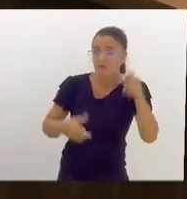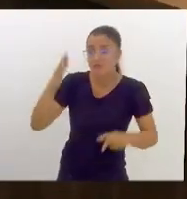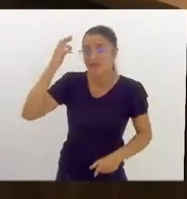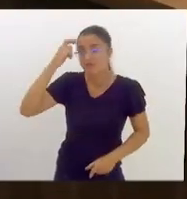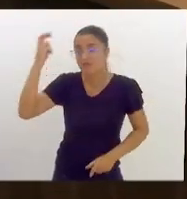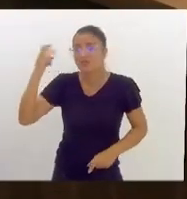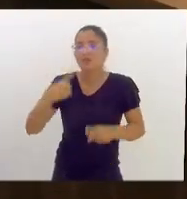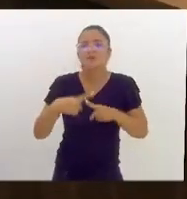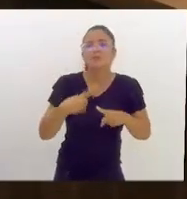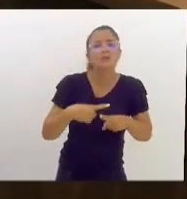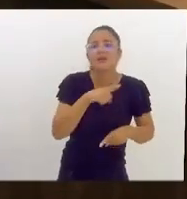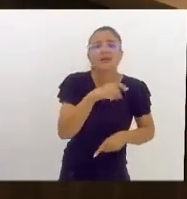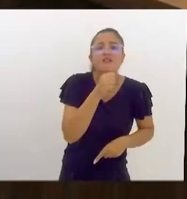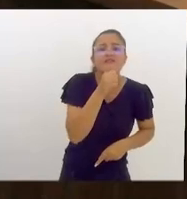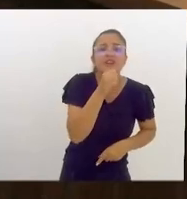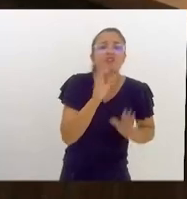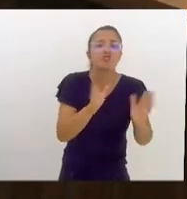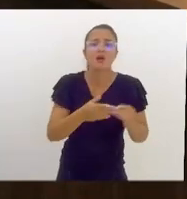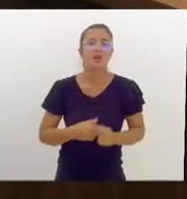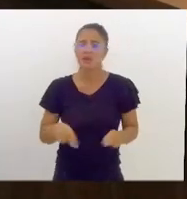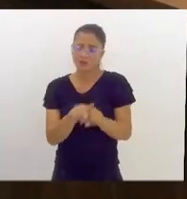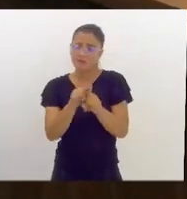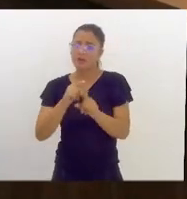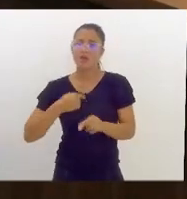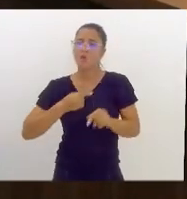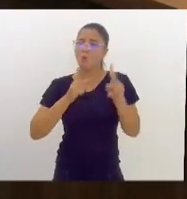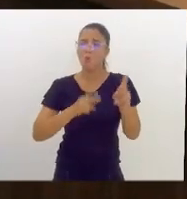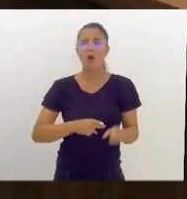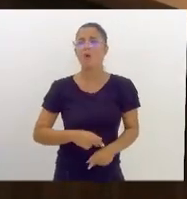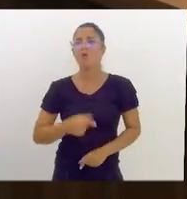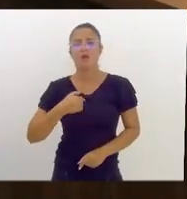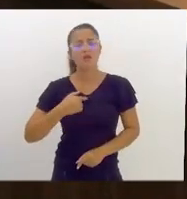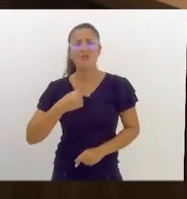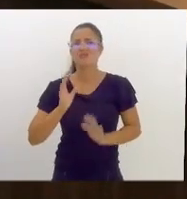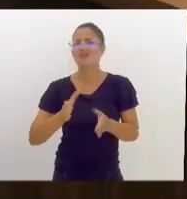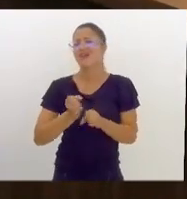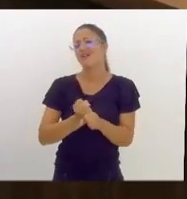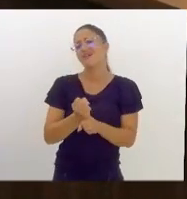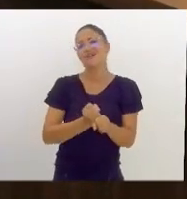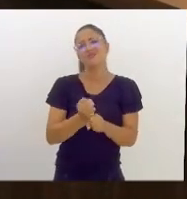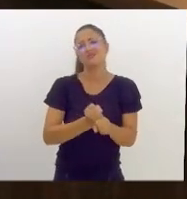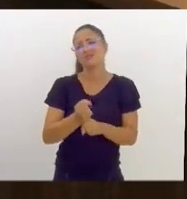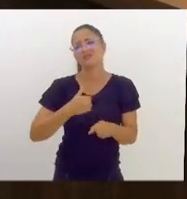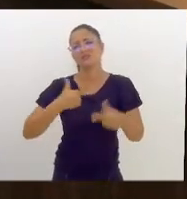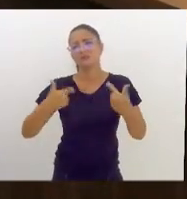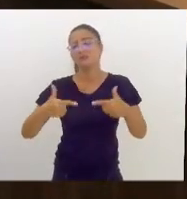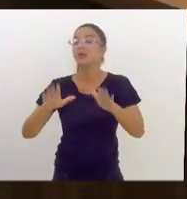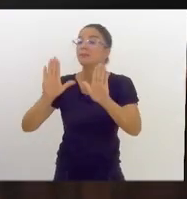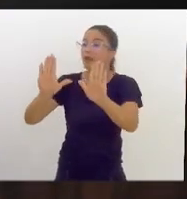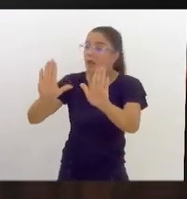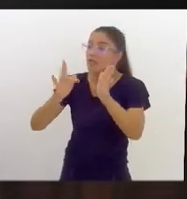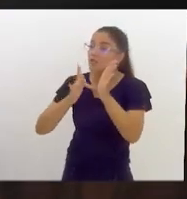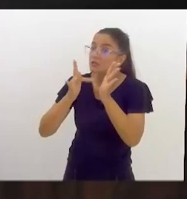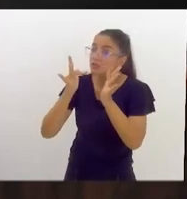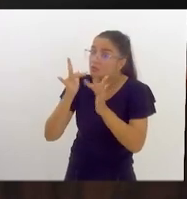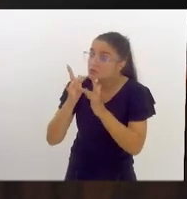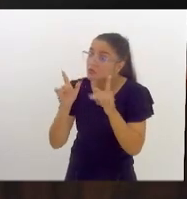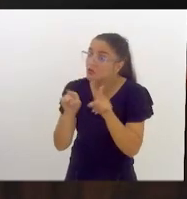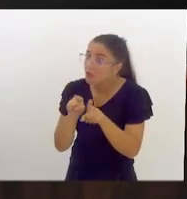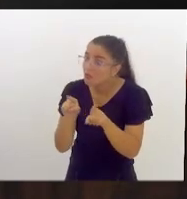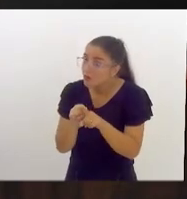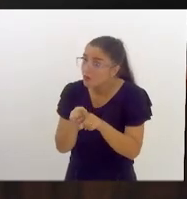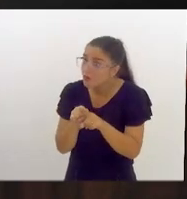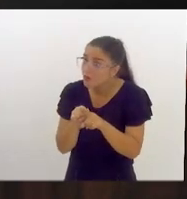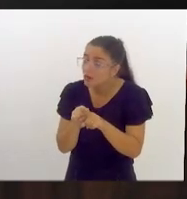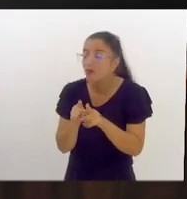ele é velho. Então, eu já sou velho, eu estou aqui há muito tempo. Entendeu? Então, eu sou velho. Mas Jesus Cristo também... Entendeu?